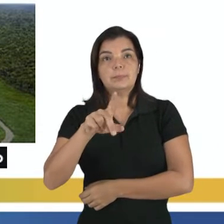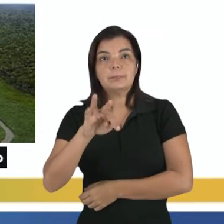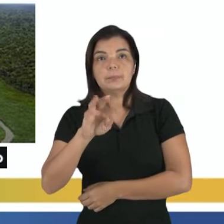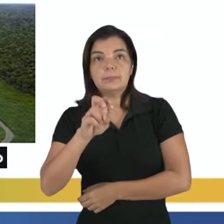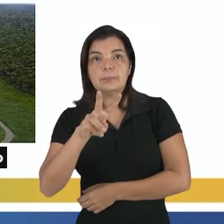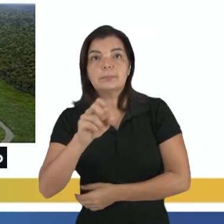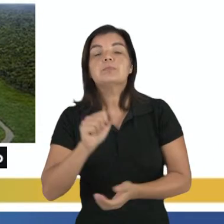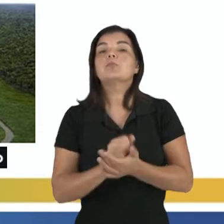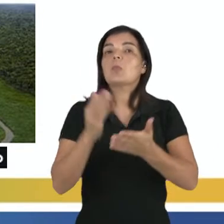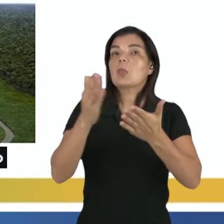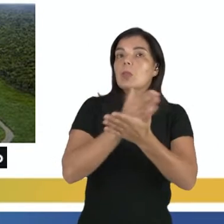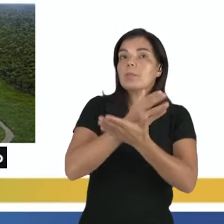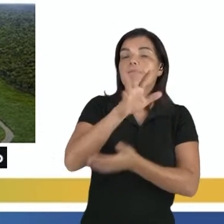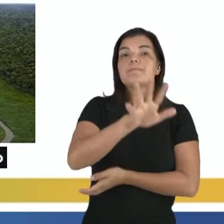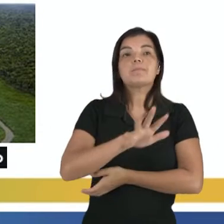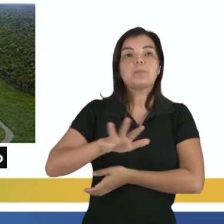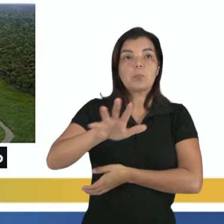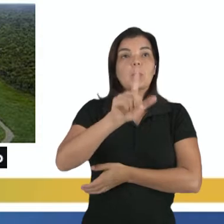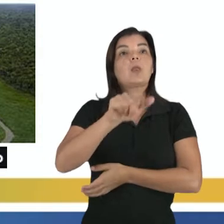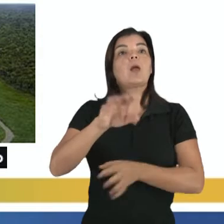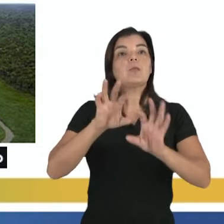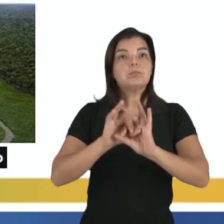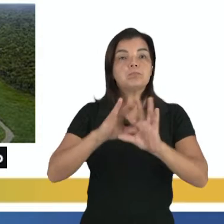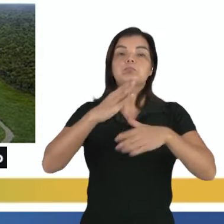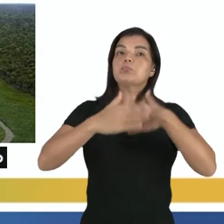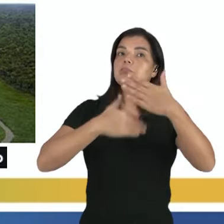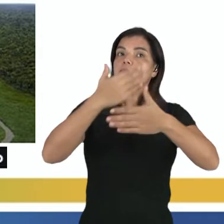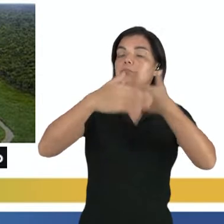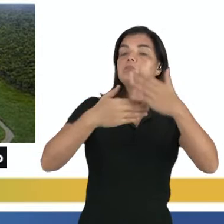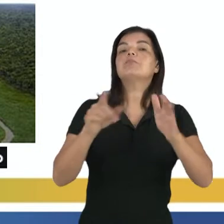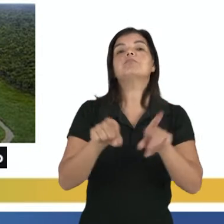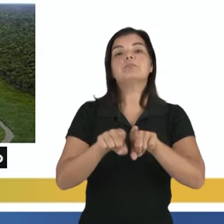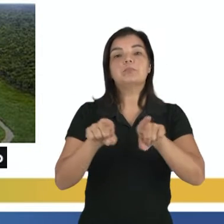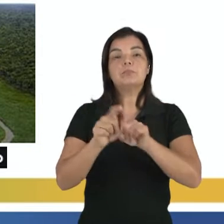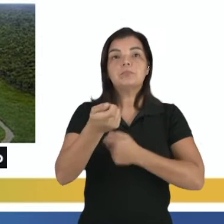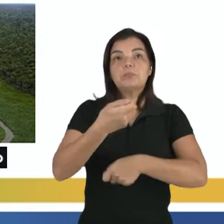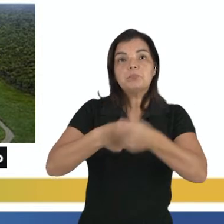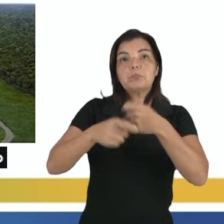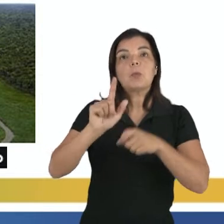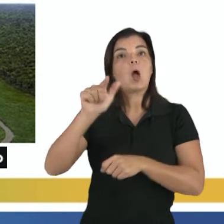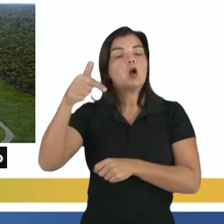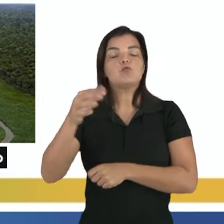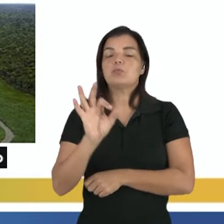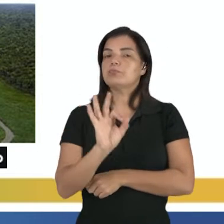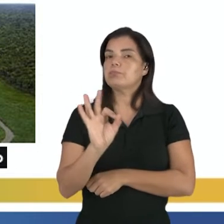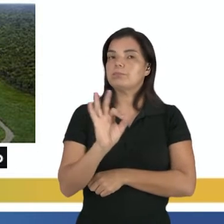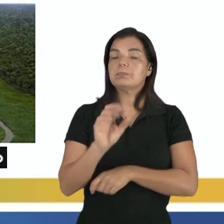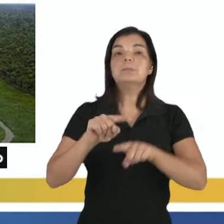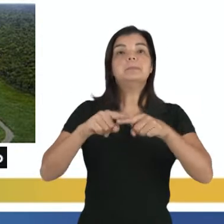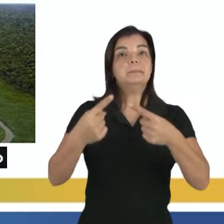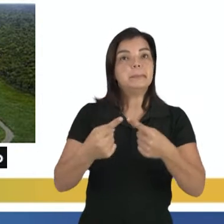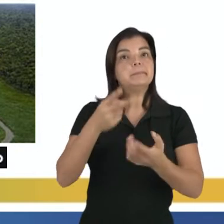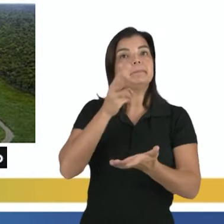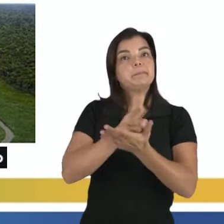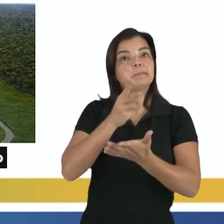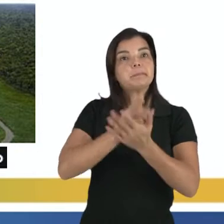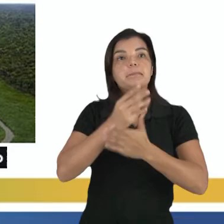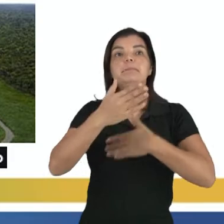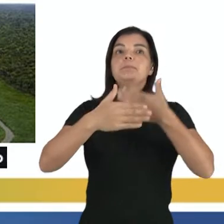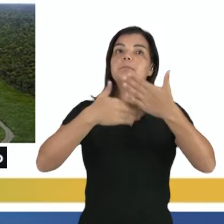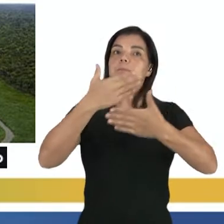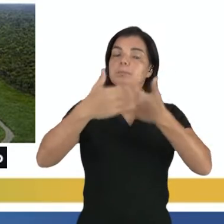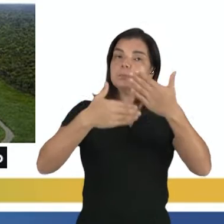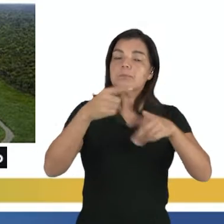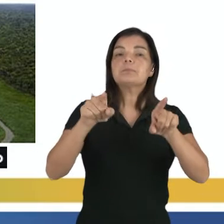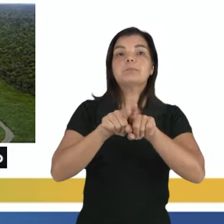sustentável. Algumas dessas áreas é permitido o desenvolvimento de atividades econômicas, já outras não. Porém, mesmo com o desenvolvimento